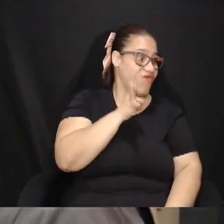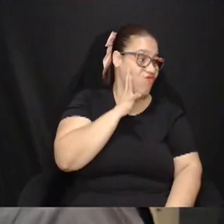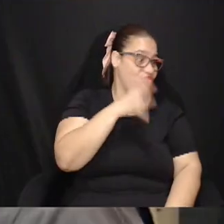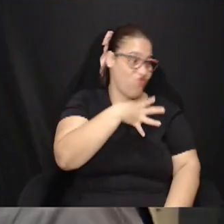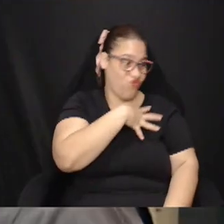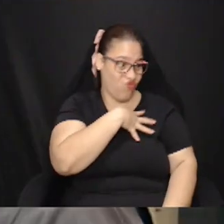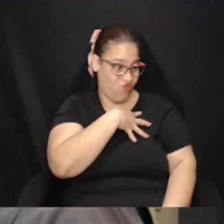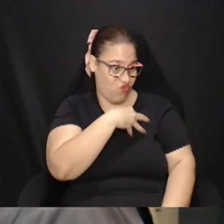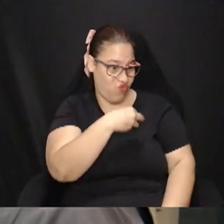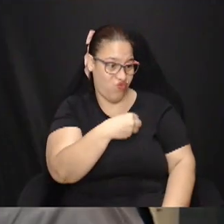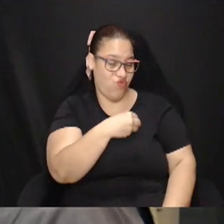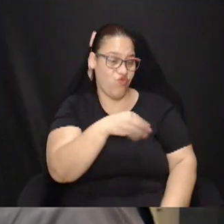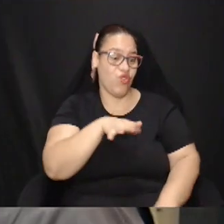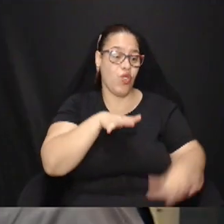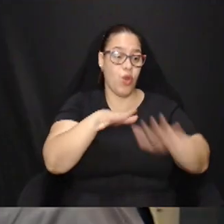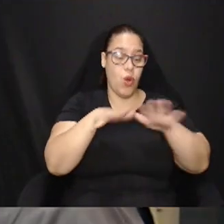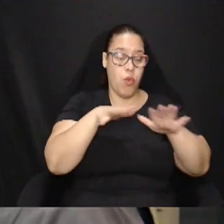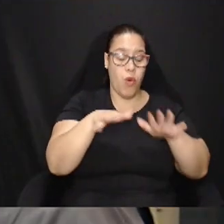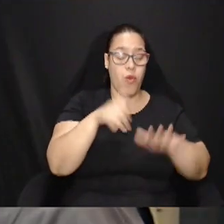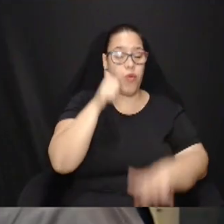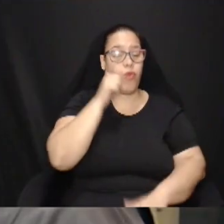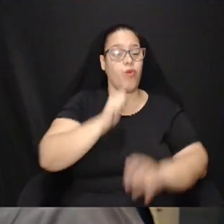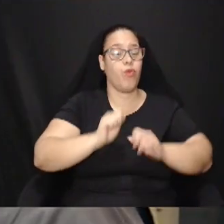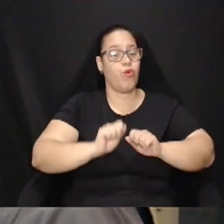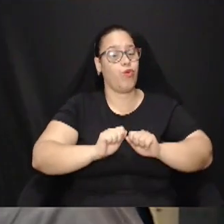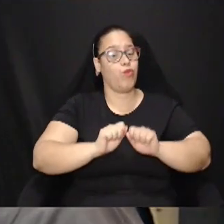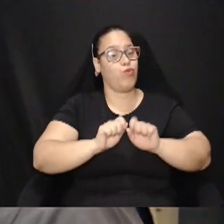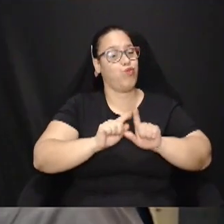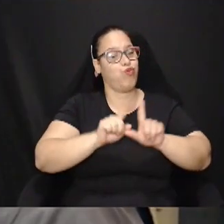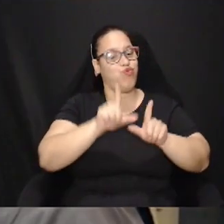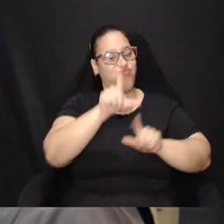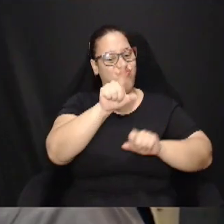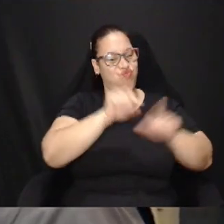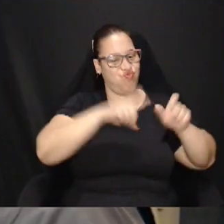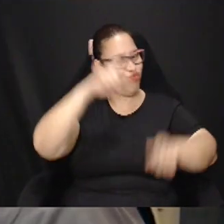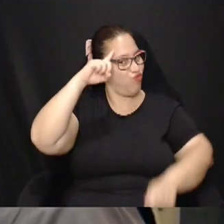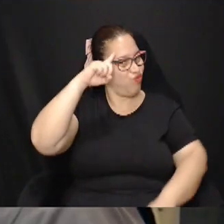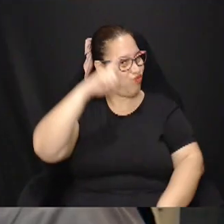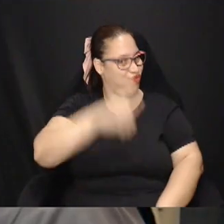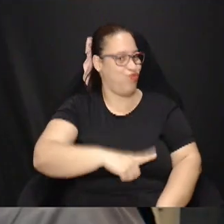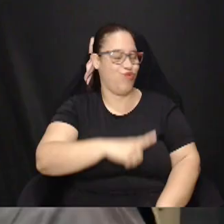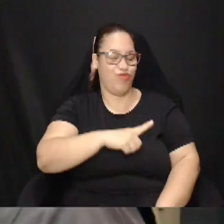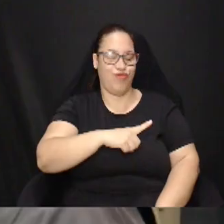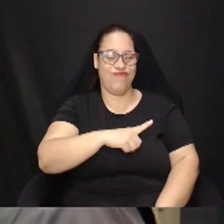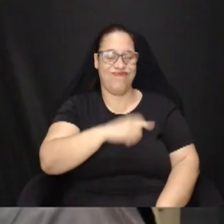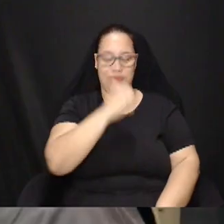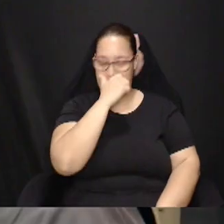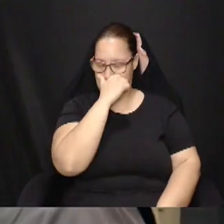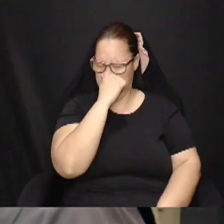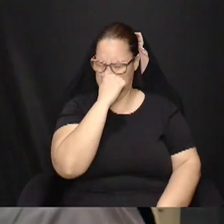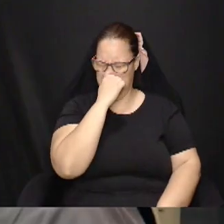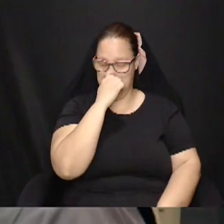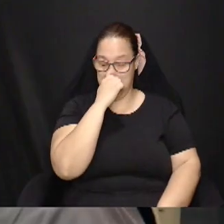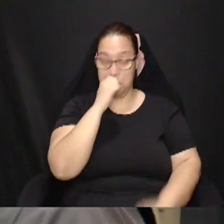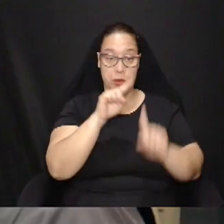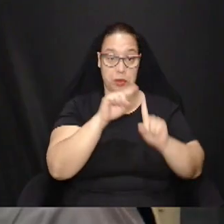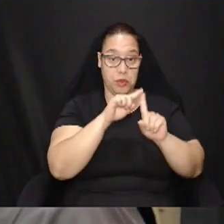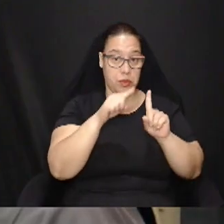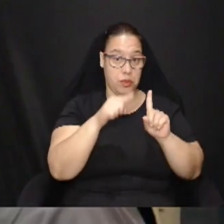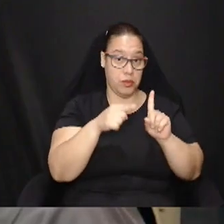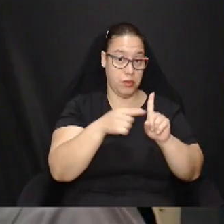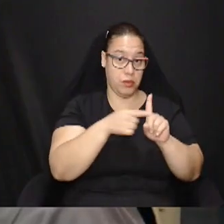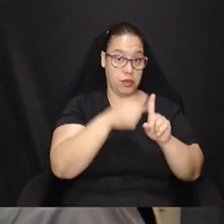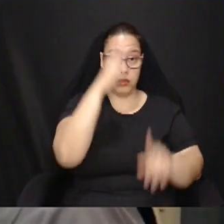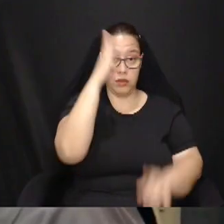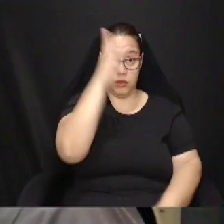movimento feminista também abre leque para que as mulheres tomem outras decisões, que por muitas vezes essa maternidade, falando do Brasil, ela vai ser